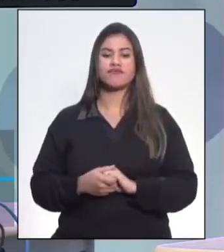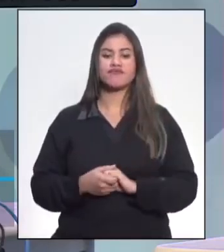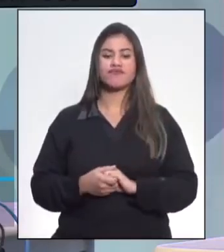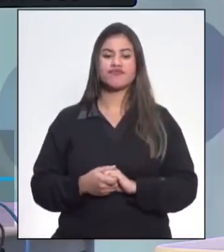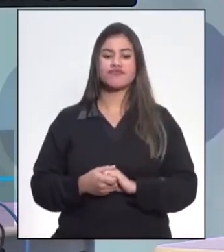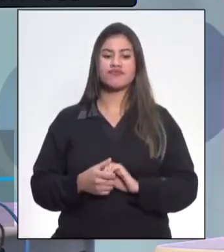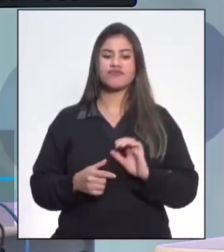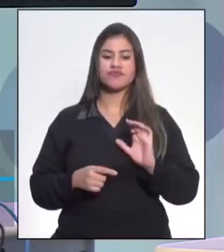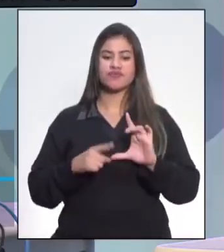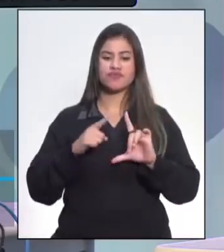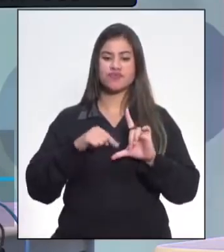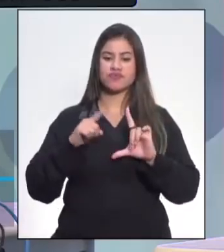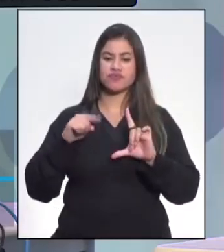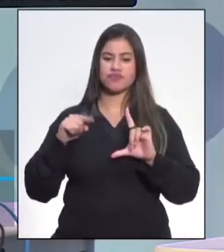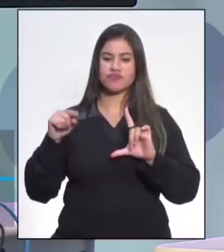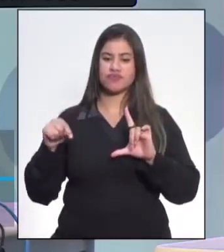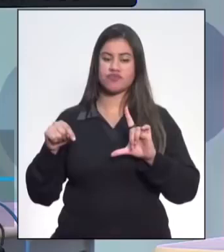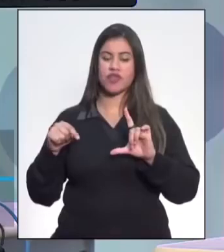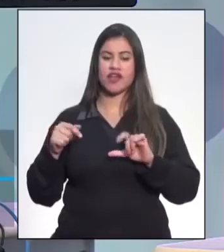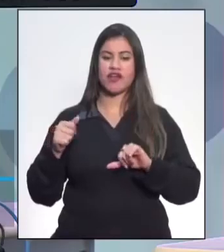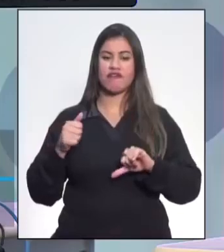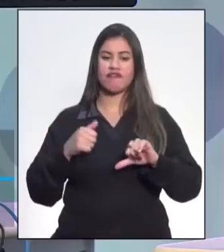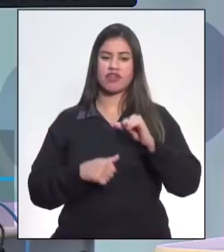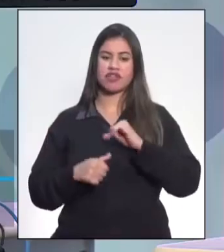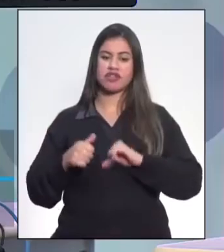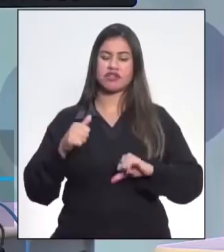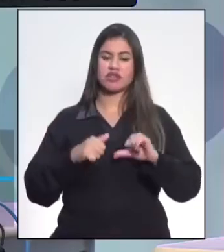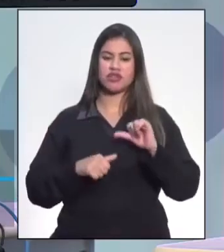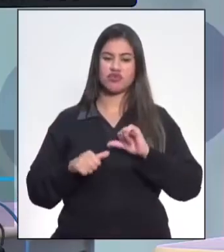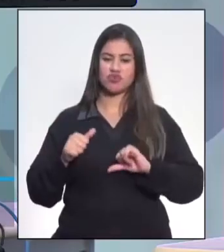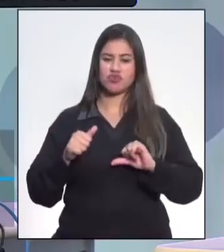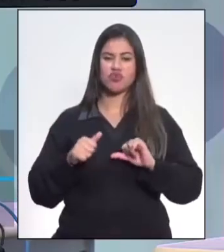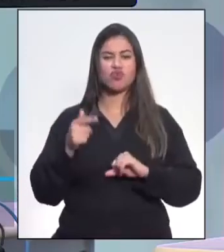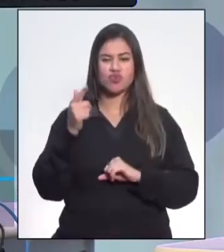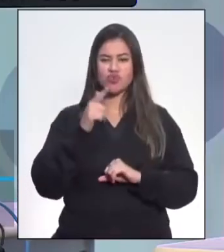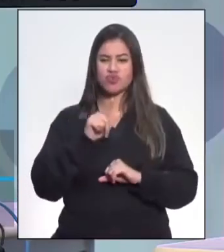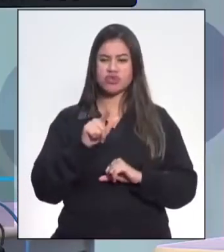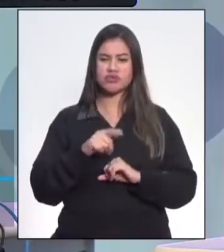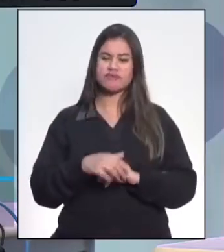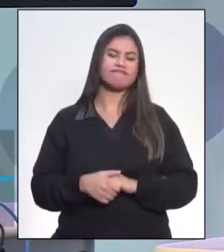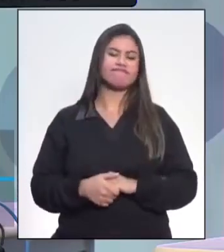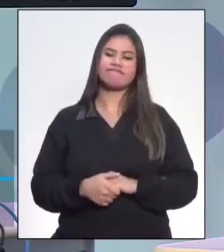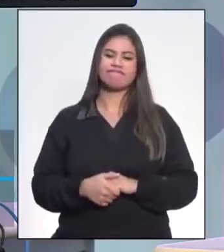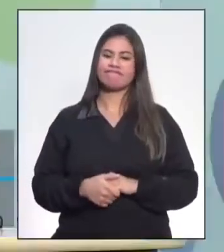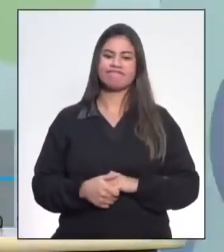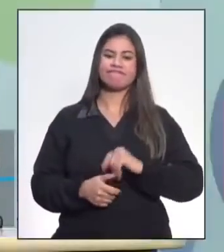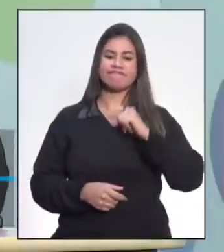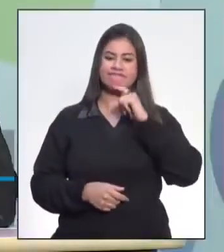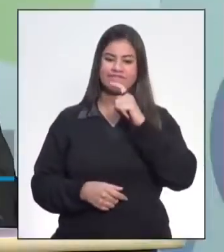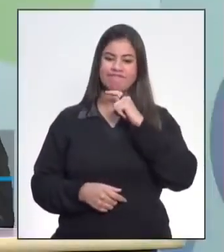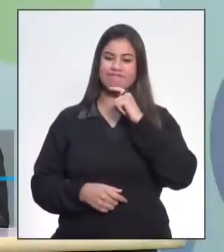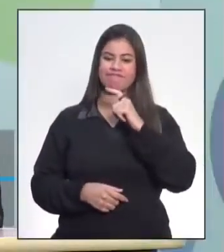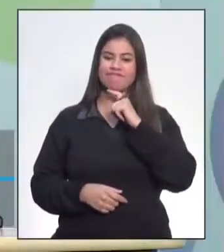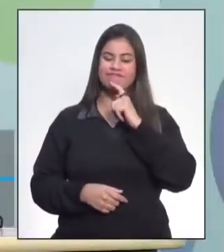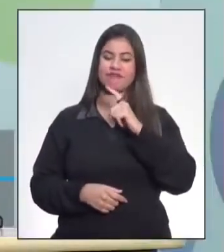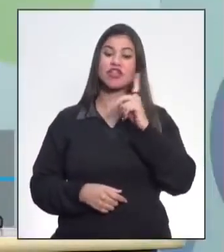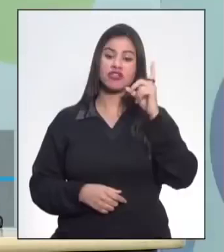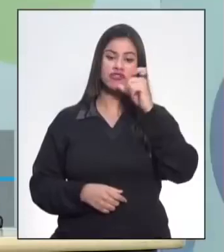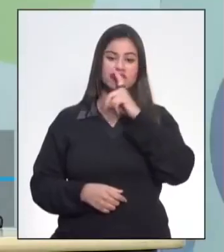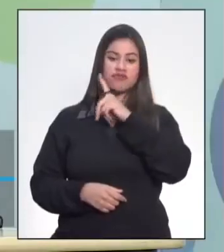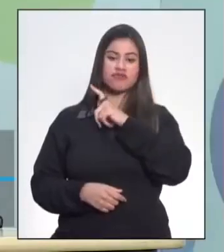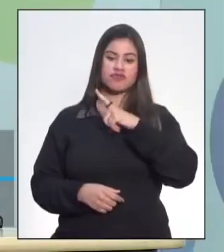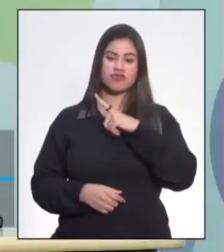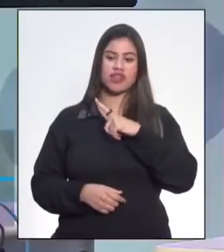no gráfico a variação da energia com uma seta. Alguém respondeu? Não chegaram a responder. É mais complicado